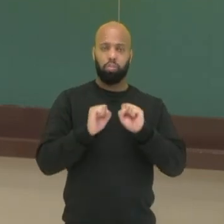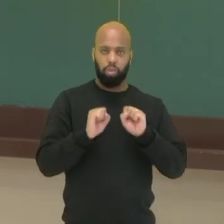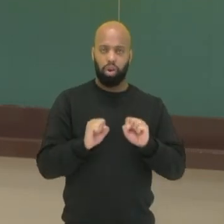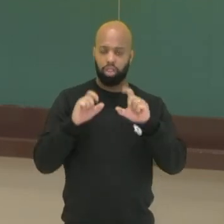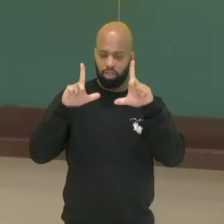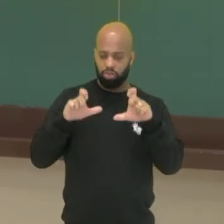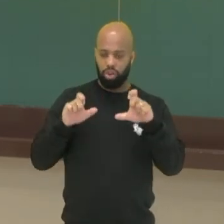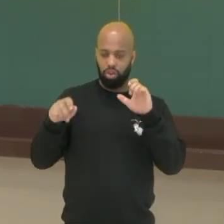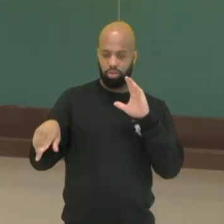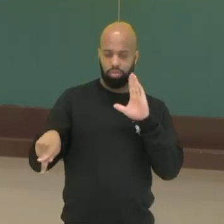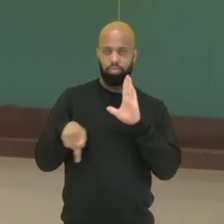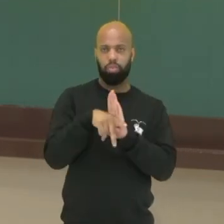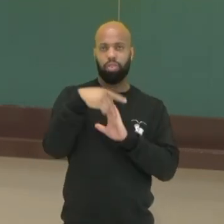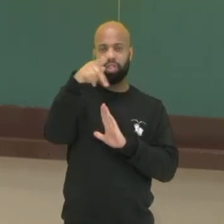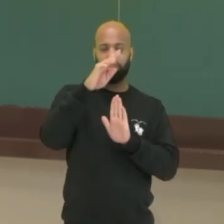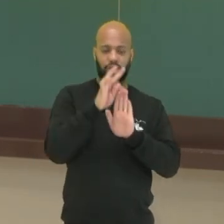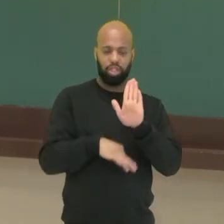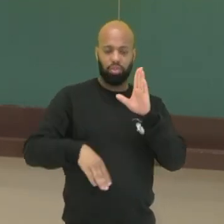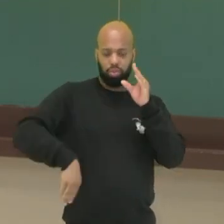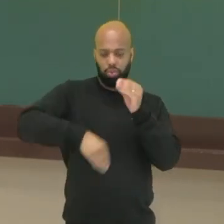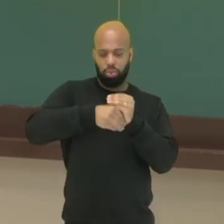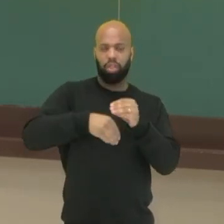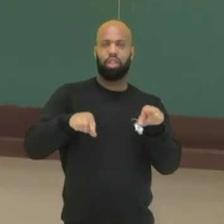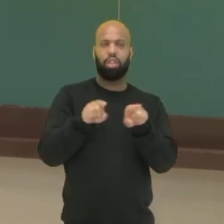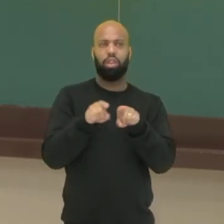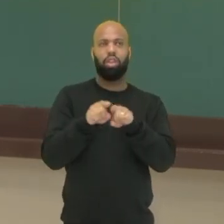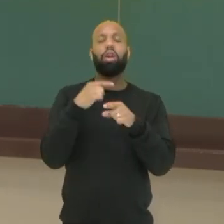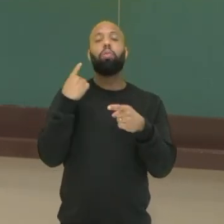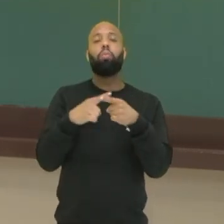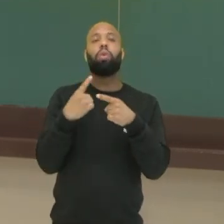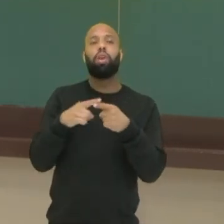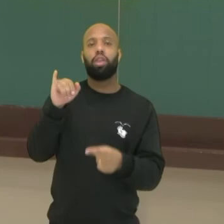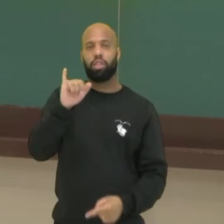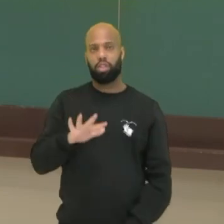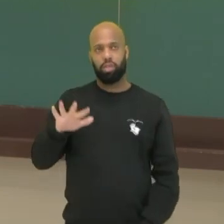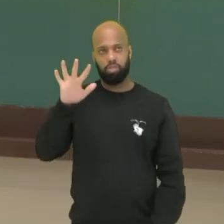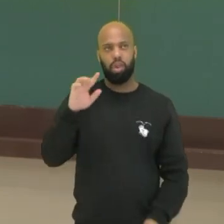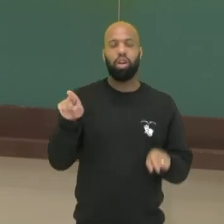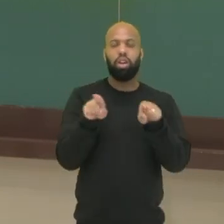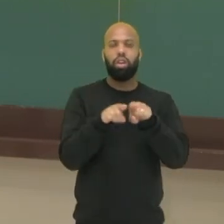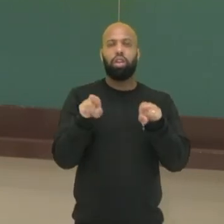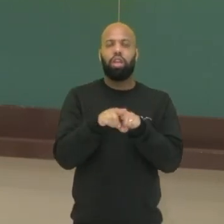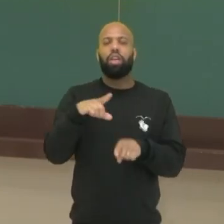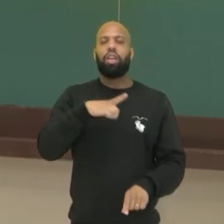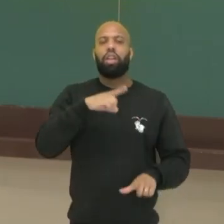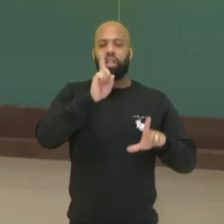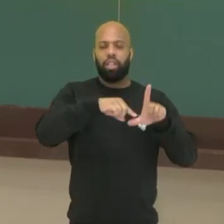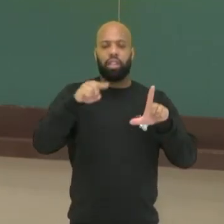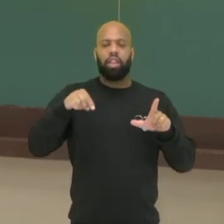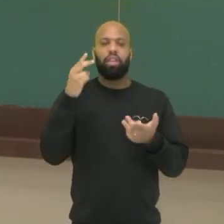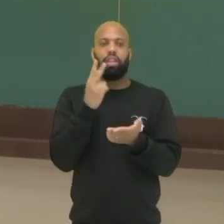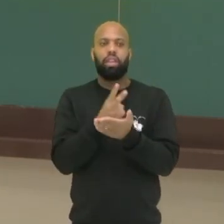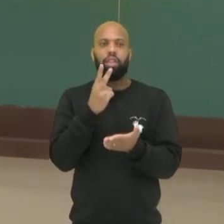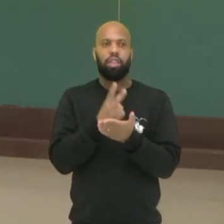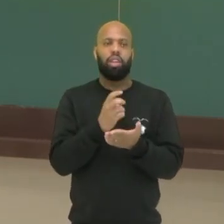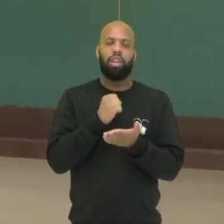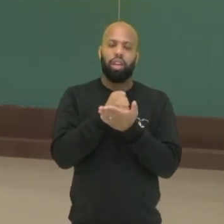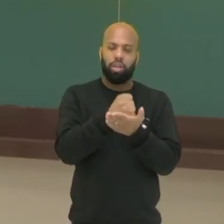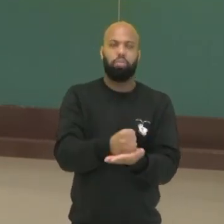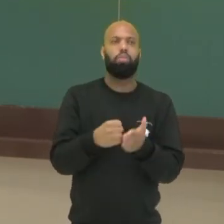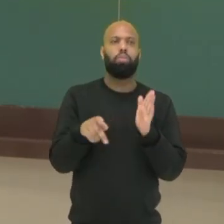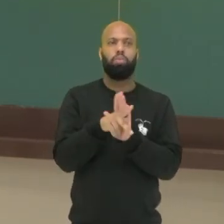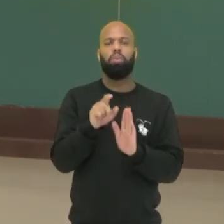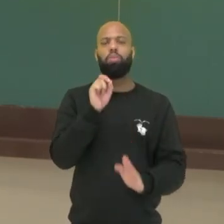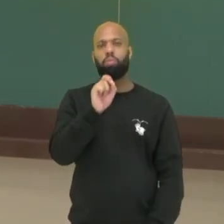texto. Imaginou que legal que fica? Sabe que a imagem, o gráfico, ele sempre auxilia na